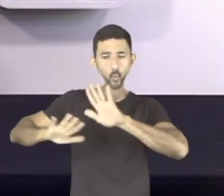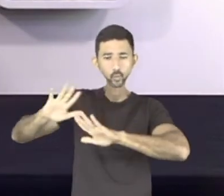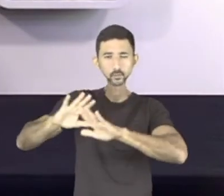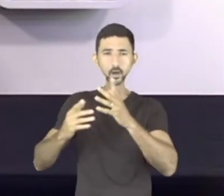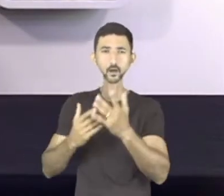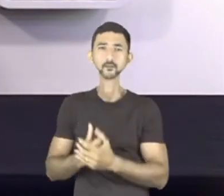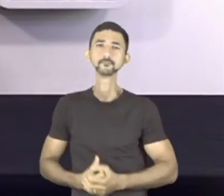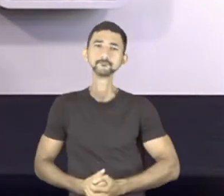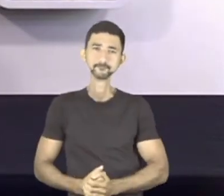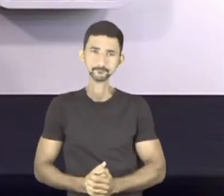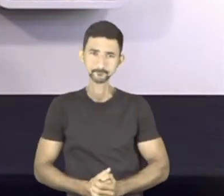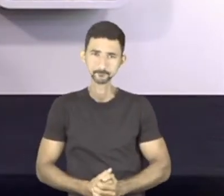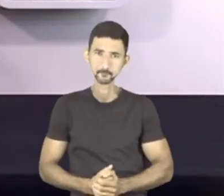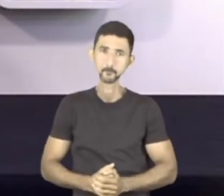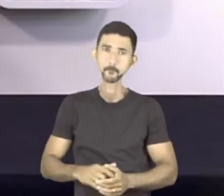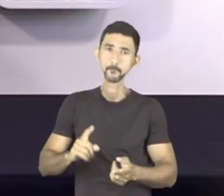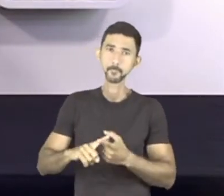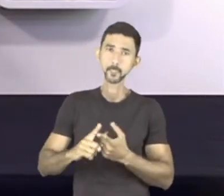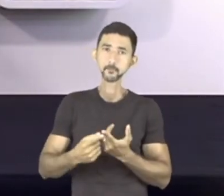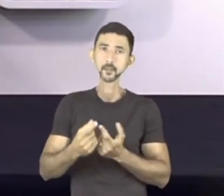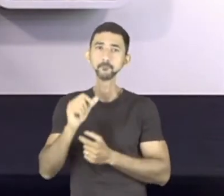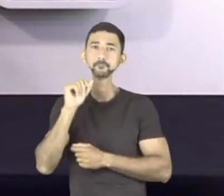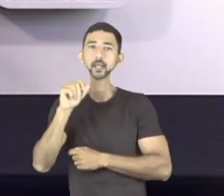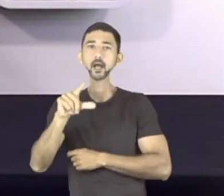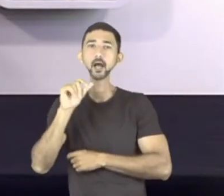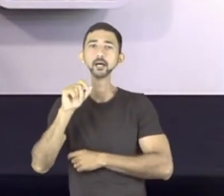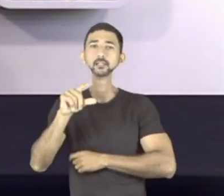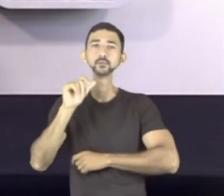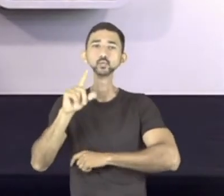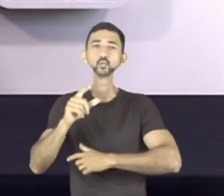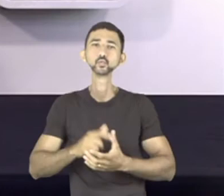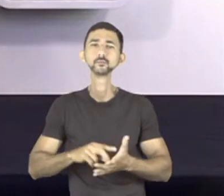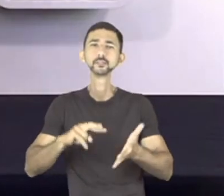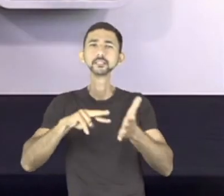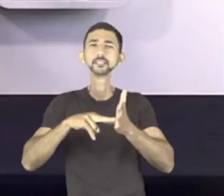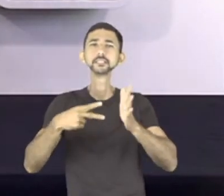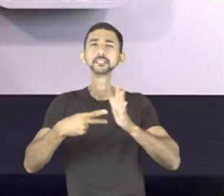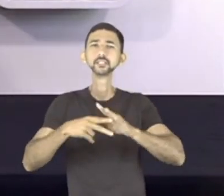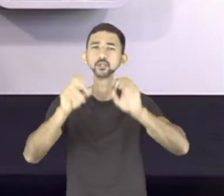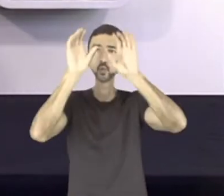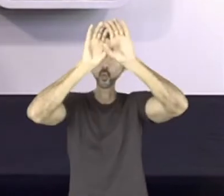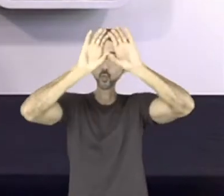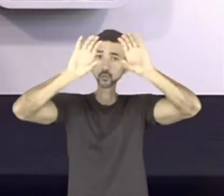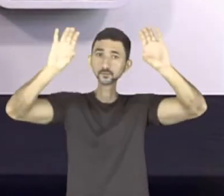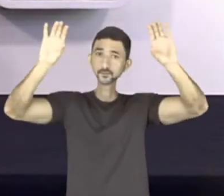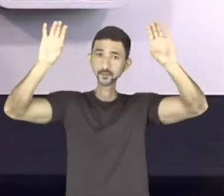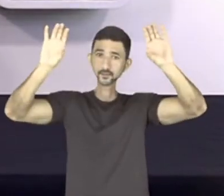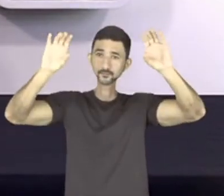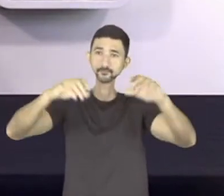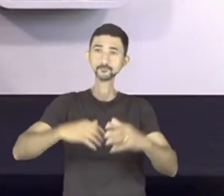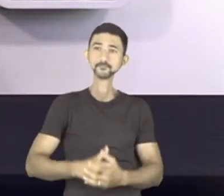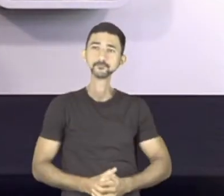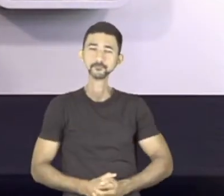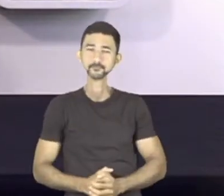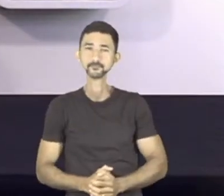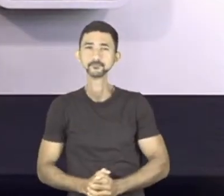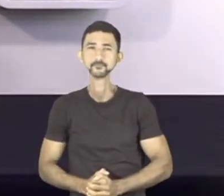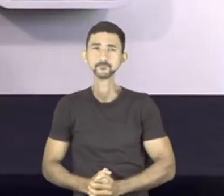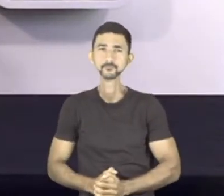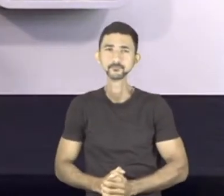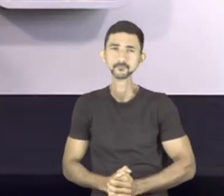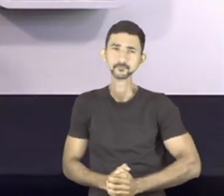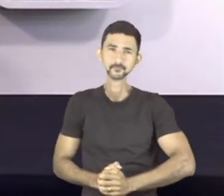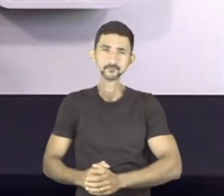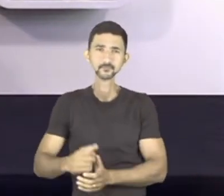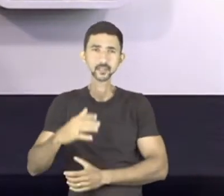cultivada. Depois você tem a faixa azul, que significa o céu, ou seja, aquele aluno ele já chegou